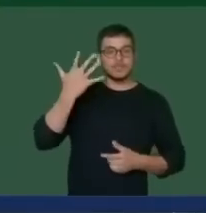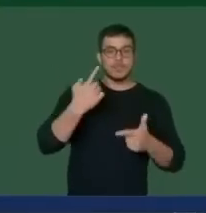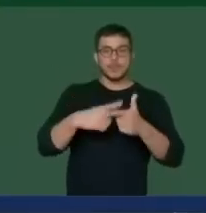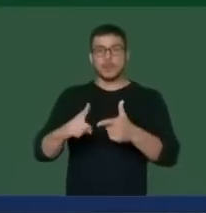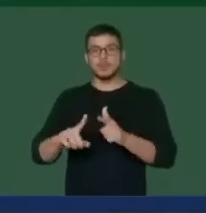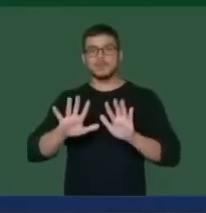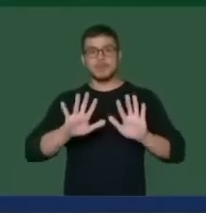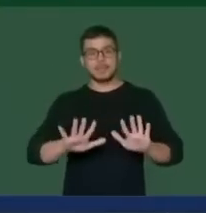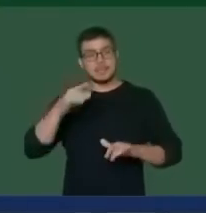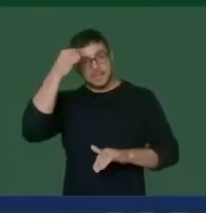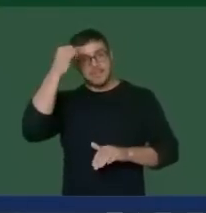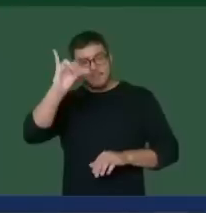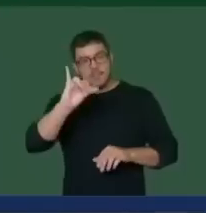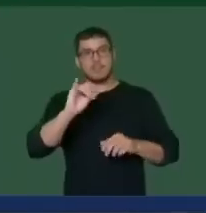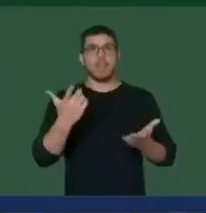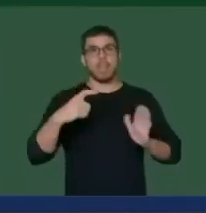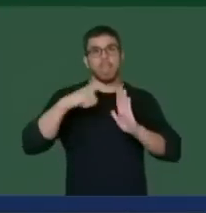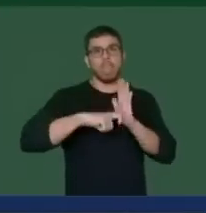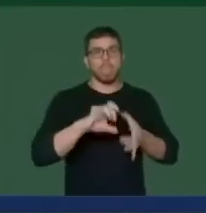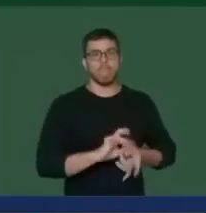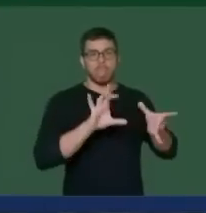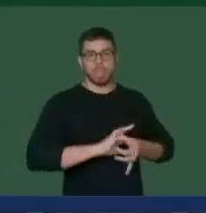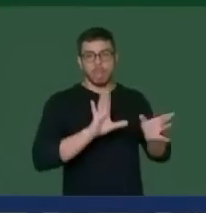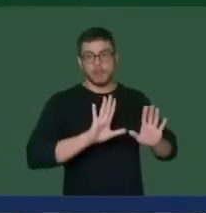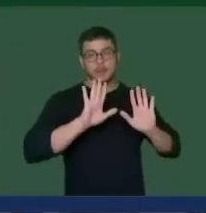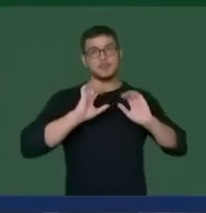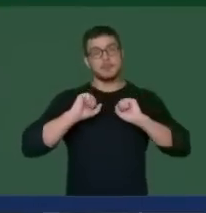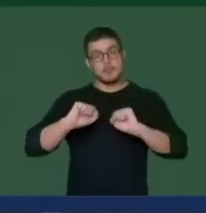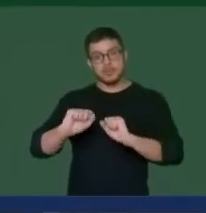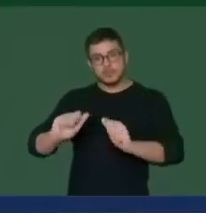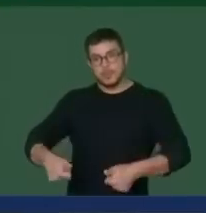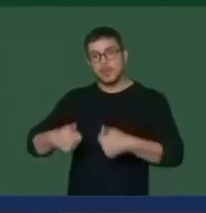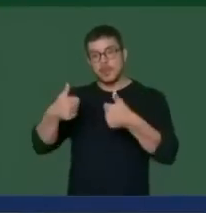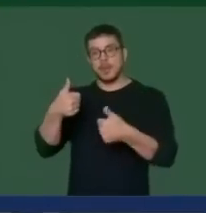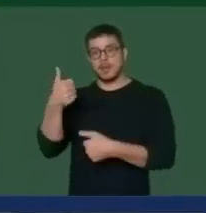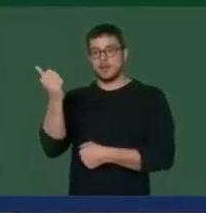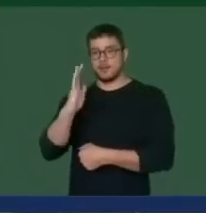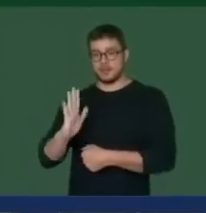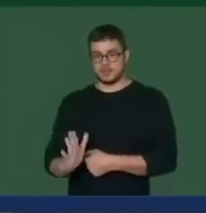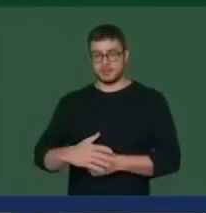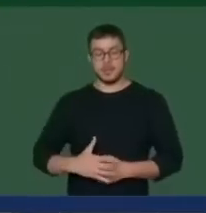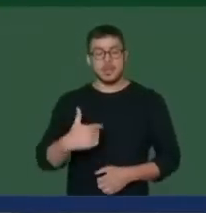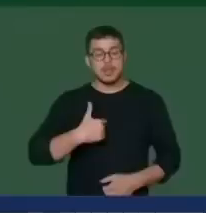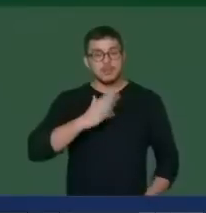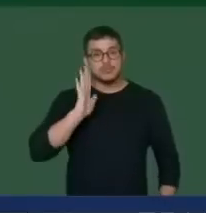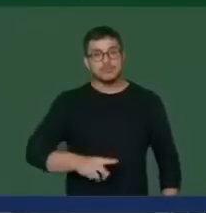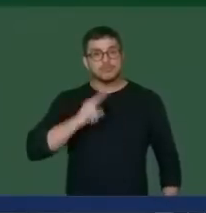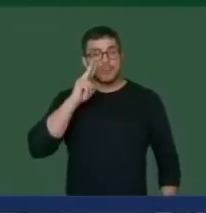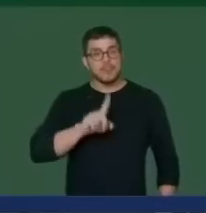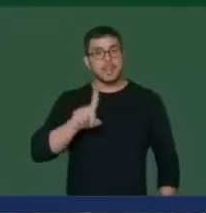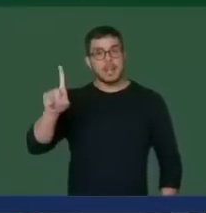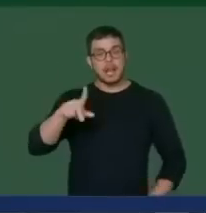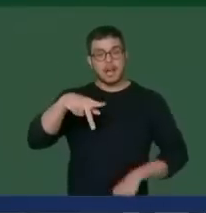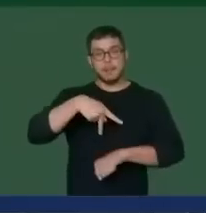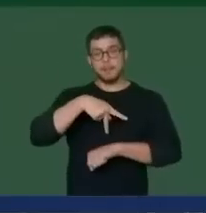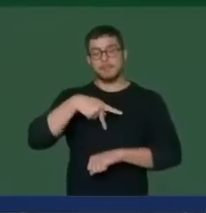e melhorem a vida dos brasileiros. Eu vi no meu sertão de Alagoas mulheres e